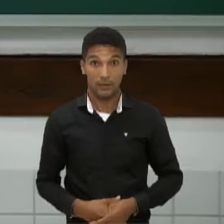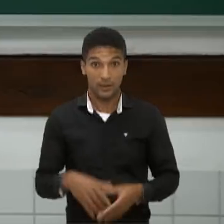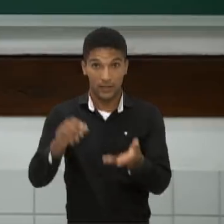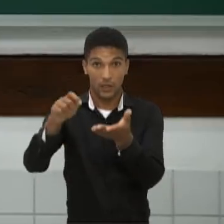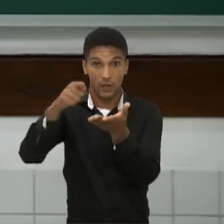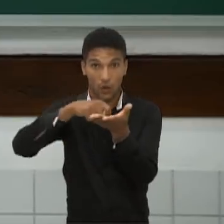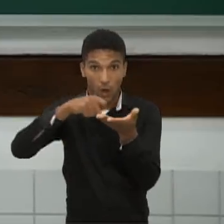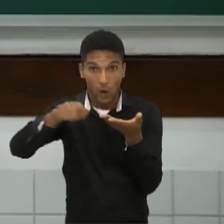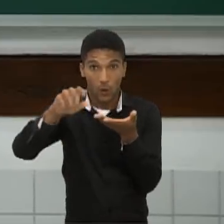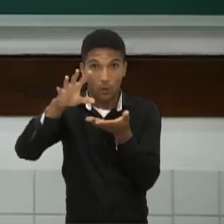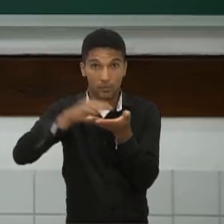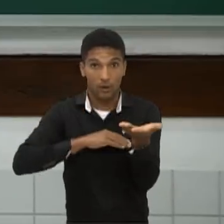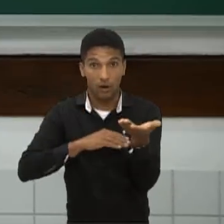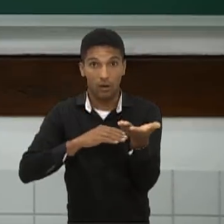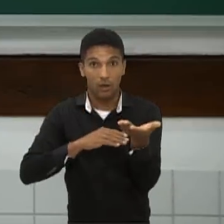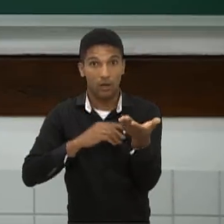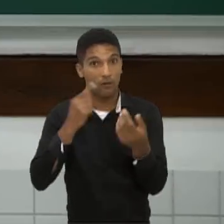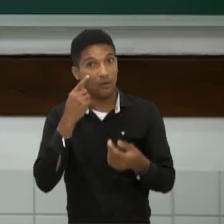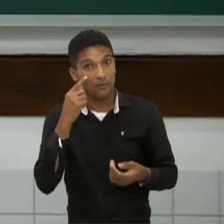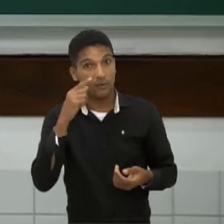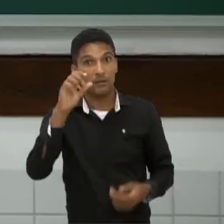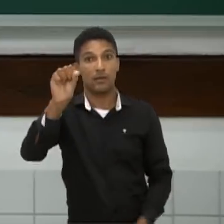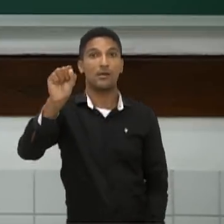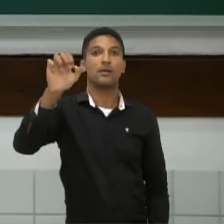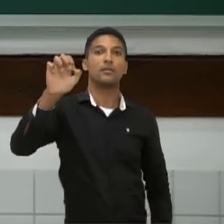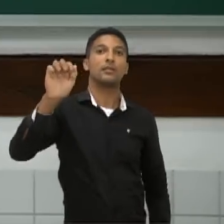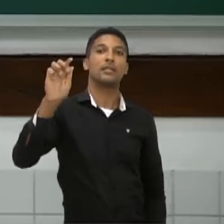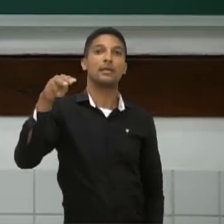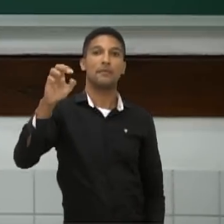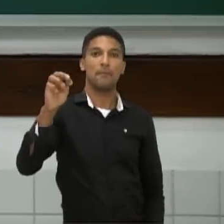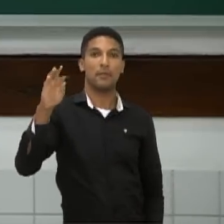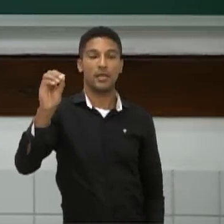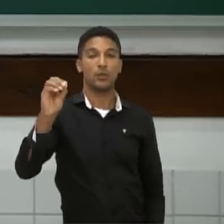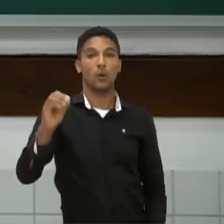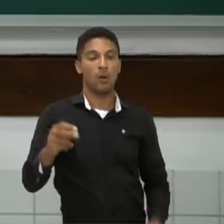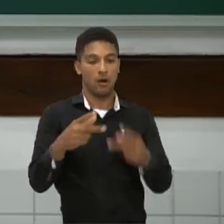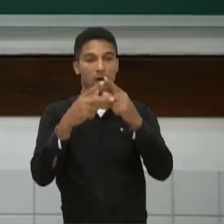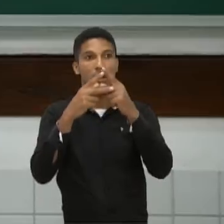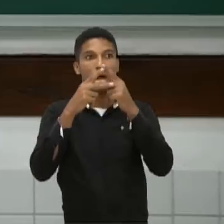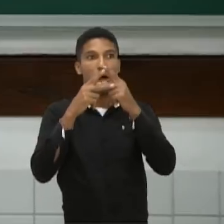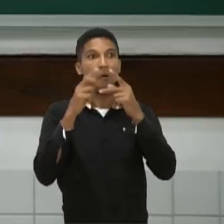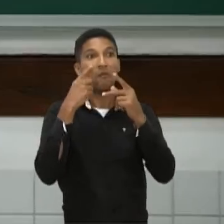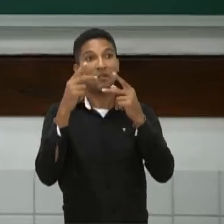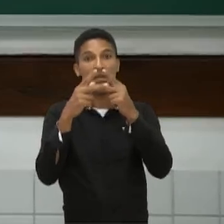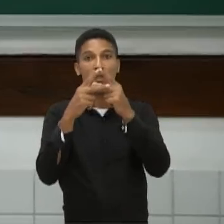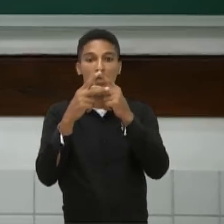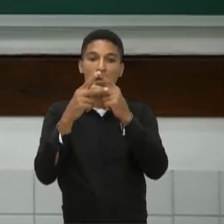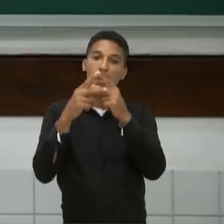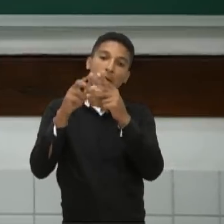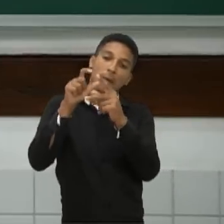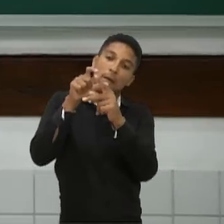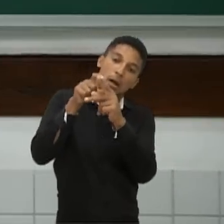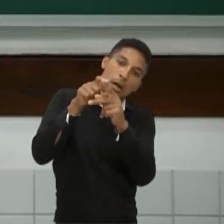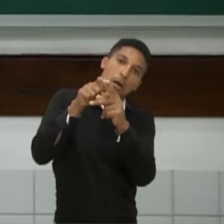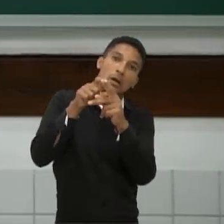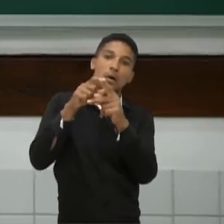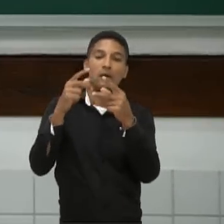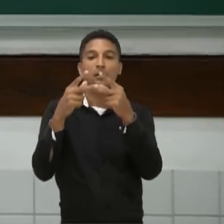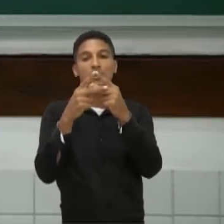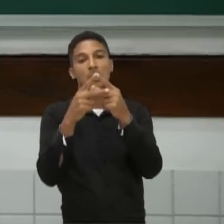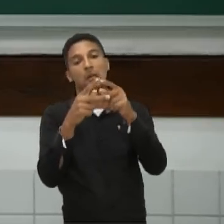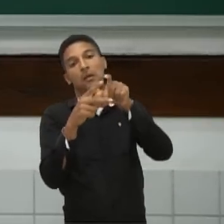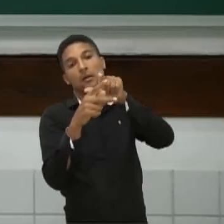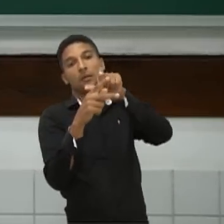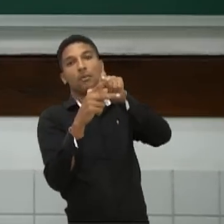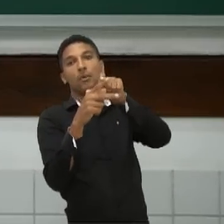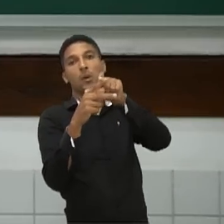Anotaram, pessoal? Então, vamos lá ver se deu tudo certo esse espacinho ali que vocês anotaram entre os segmentos, né?